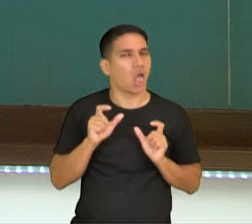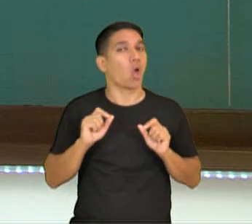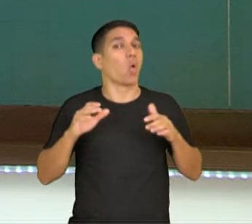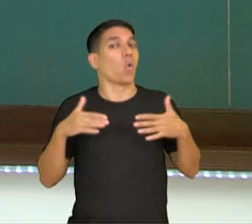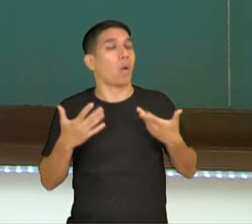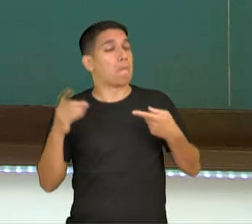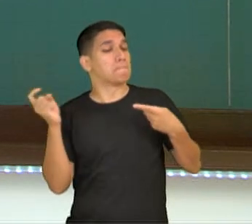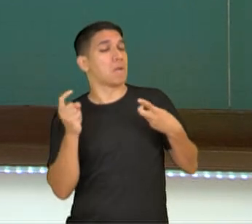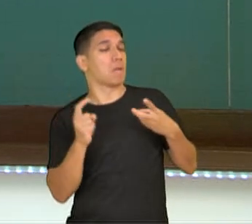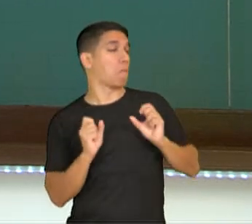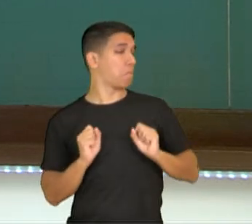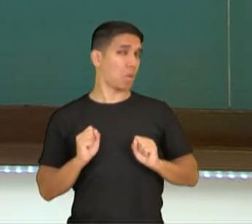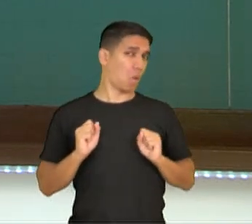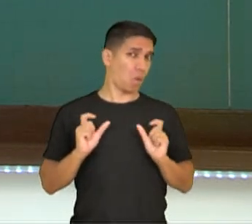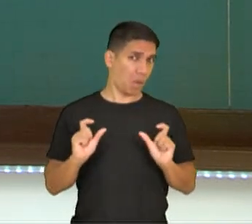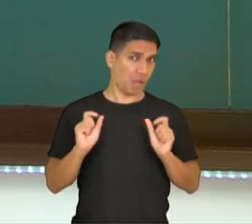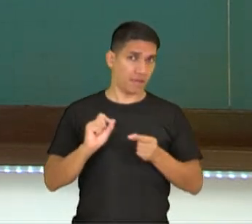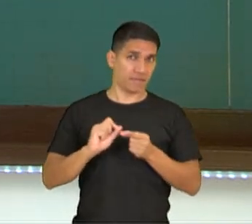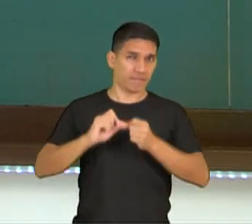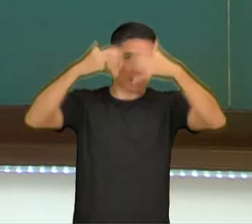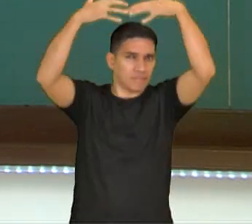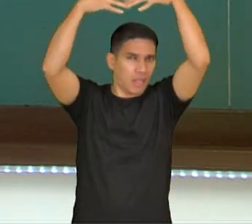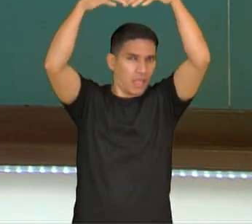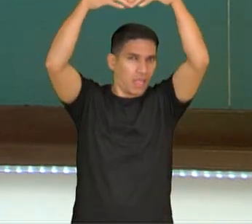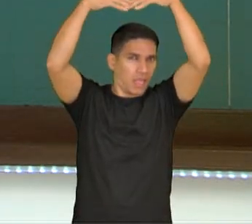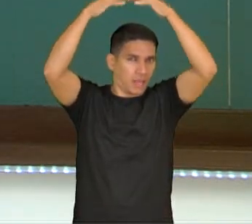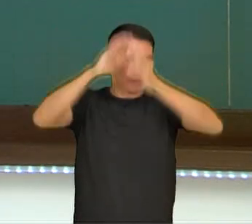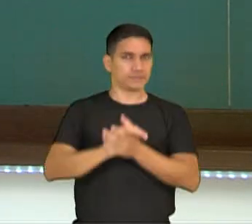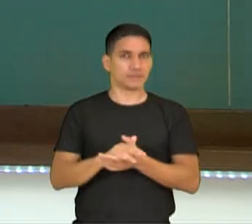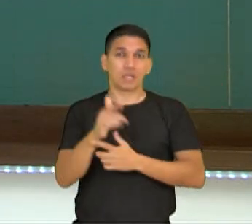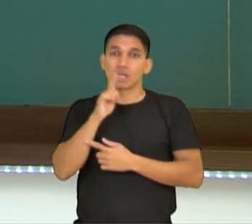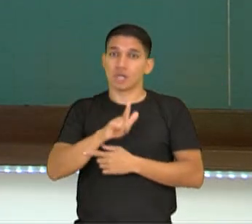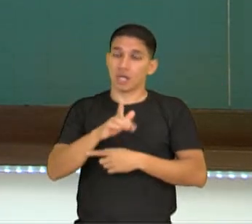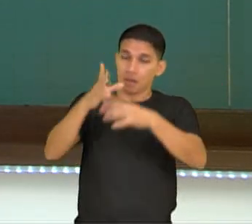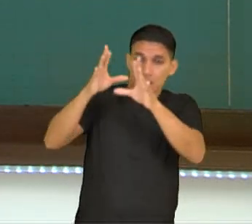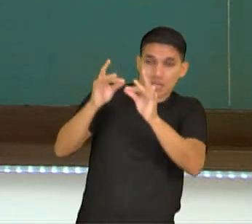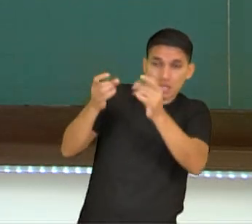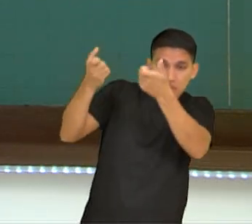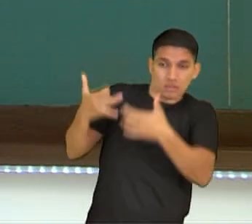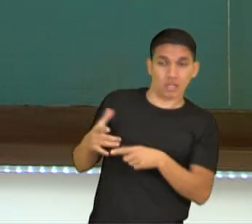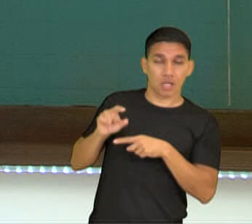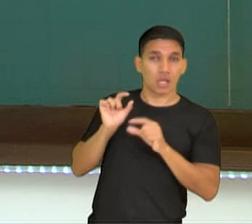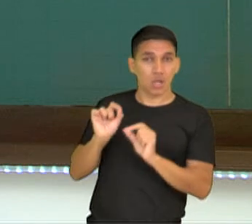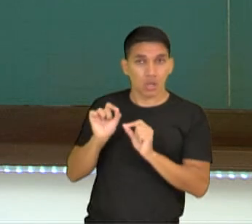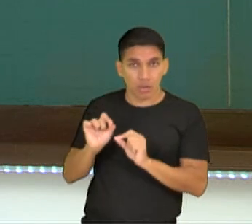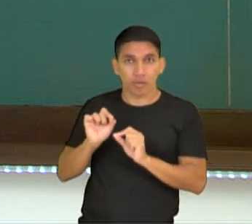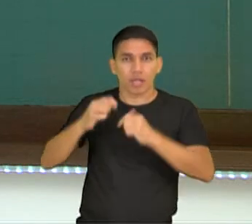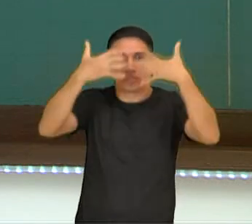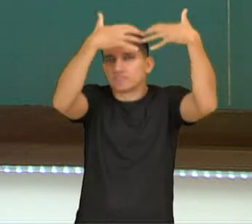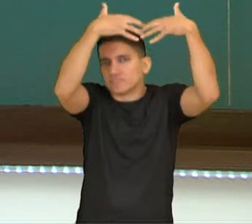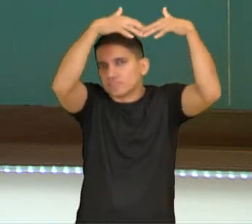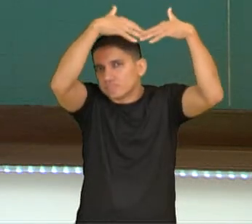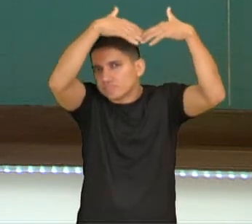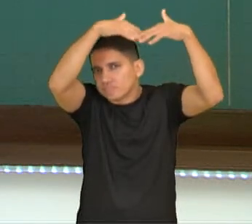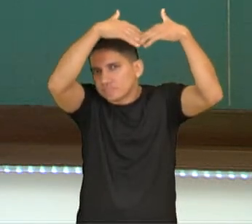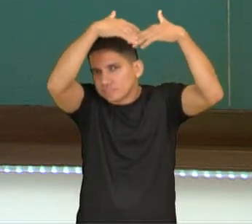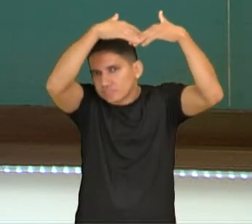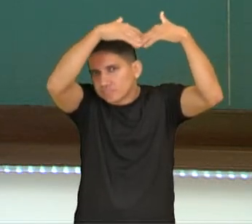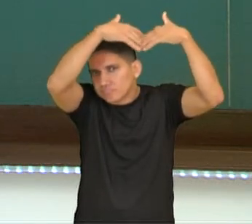essa possibilidade, então, de reflexão que vai justificar essa